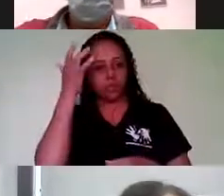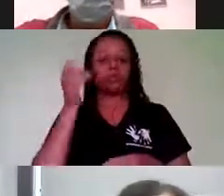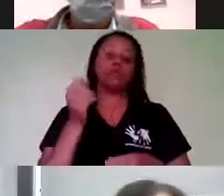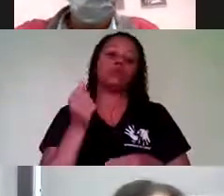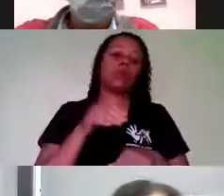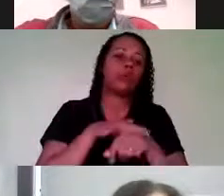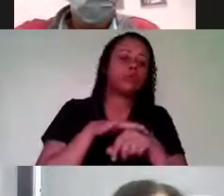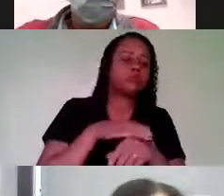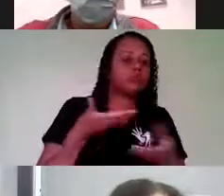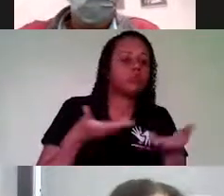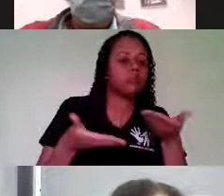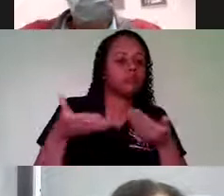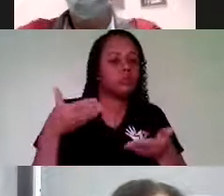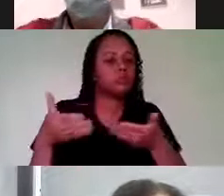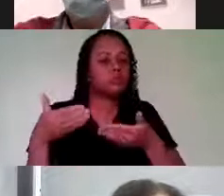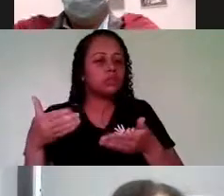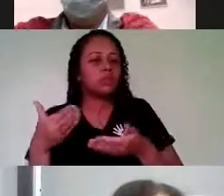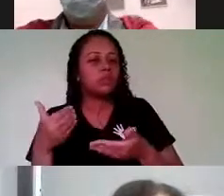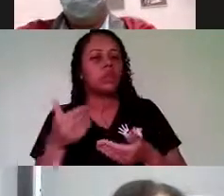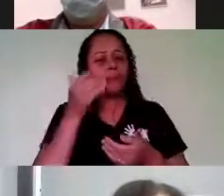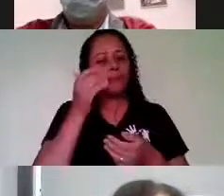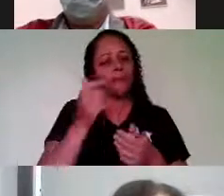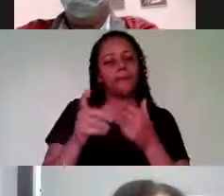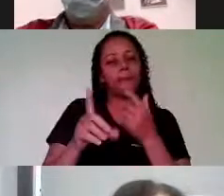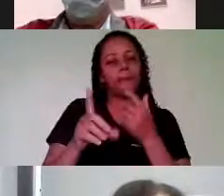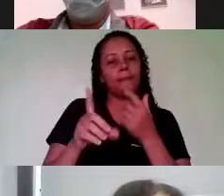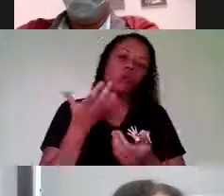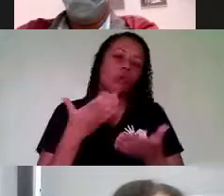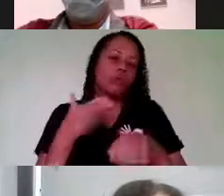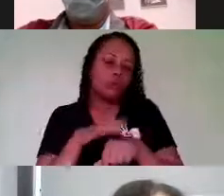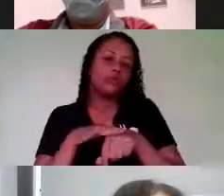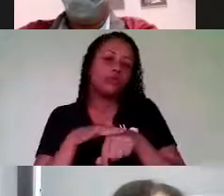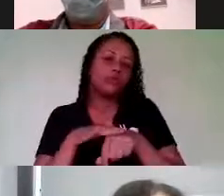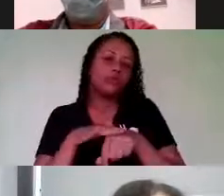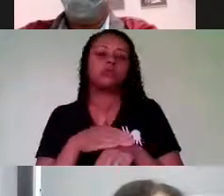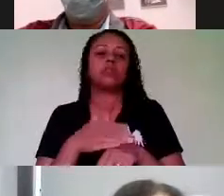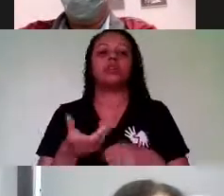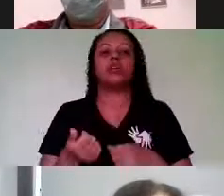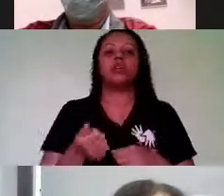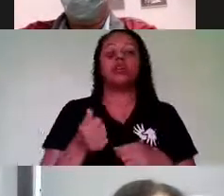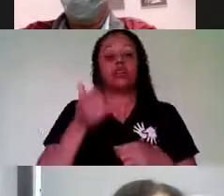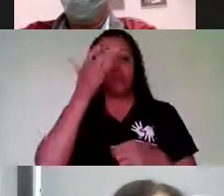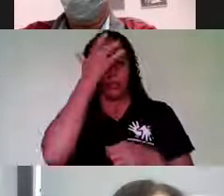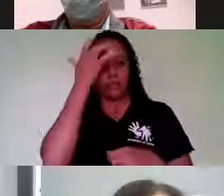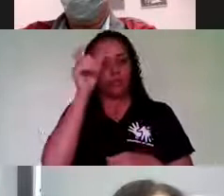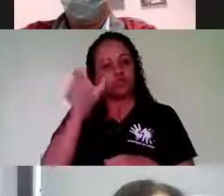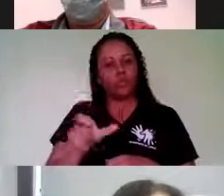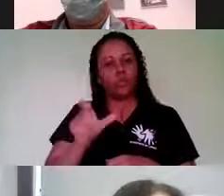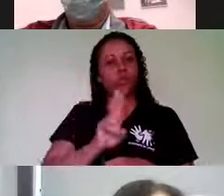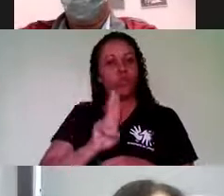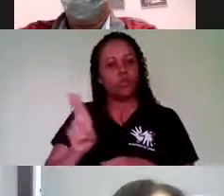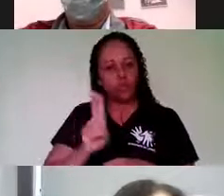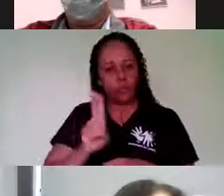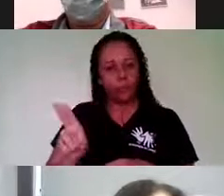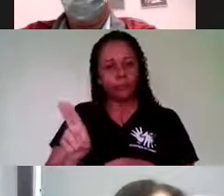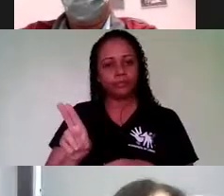figurinhas com a gente, né, com gente que está mais próxima da área sindical, de uma pessoa, de um nome dos sindicatos